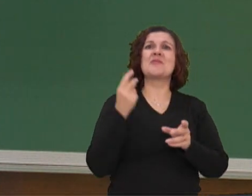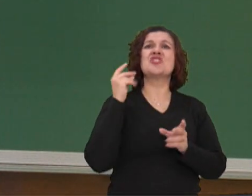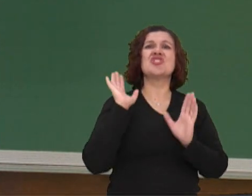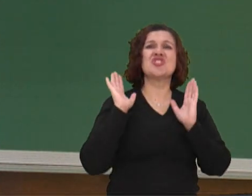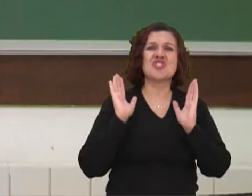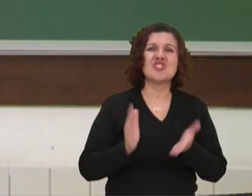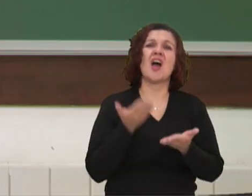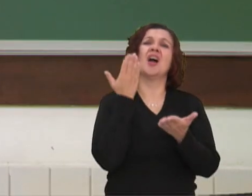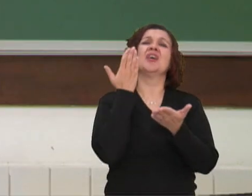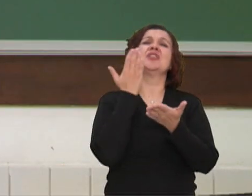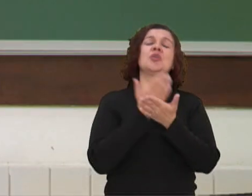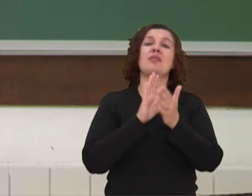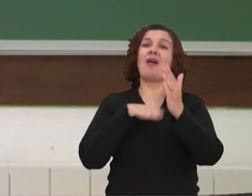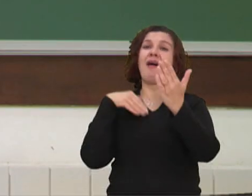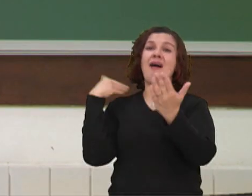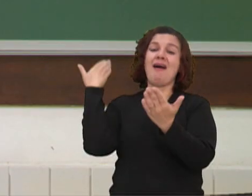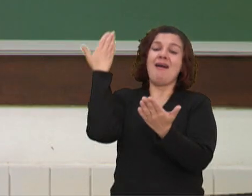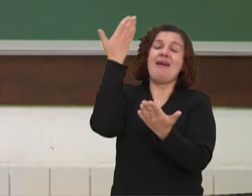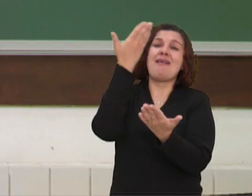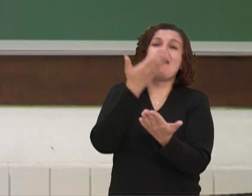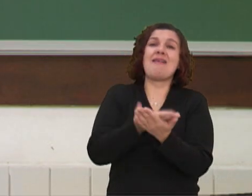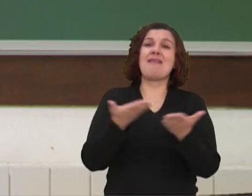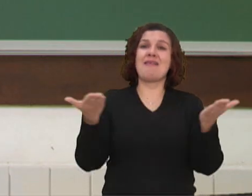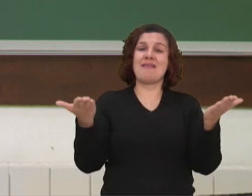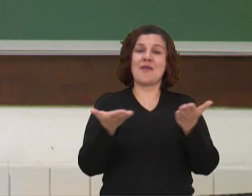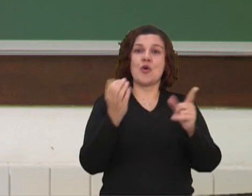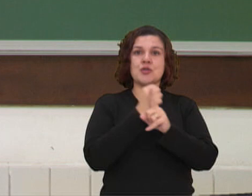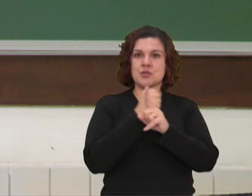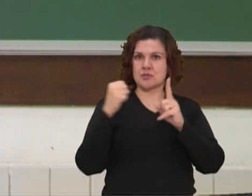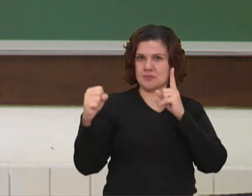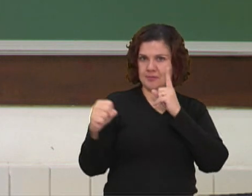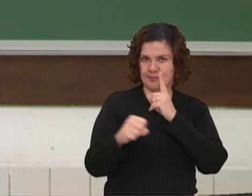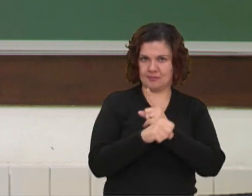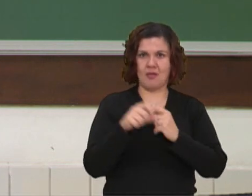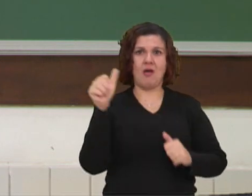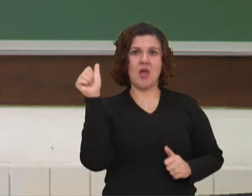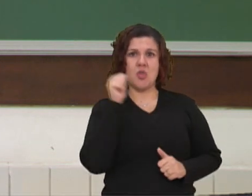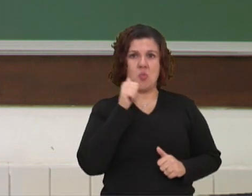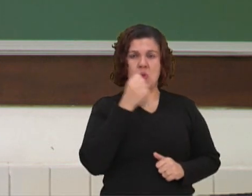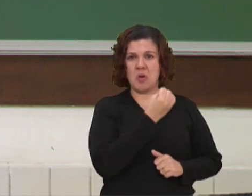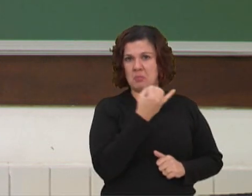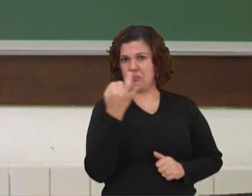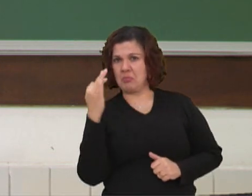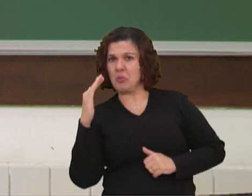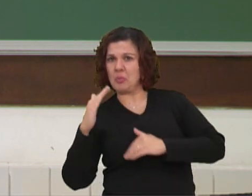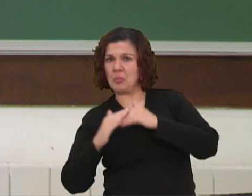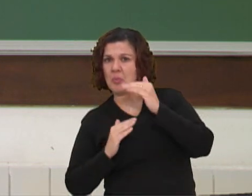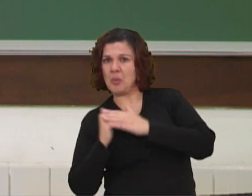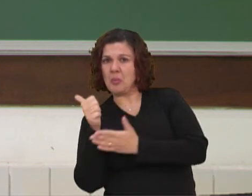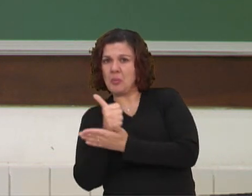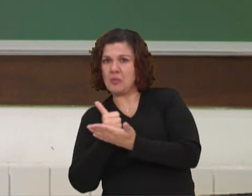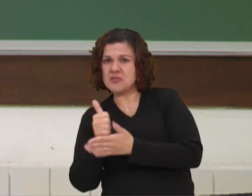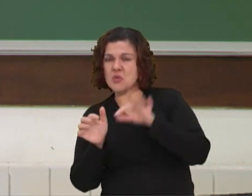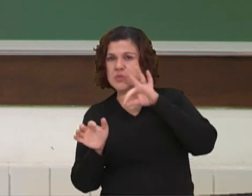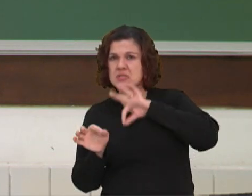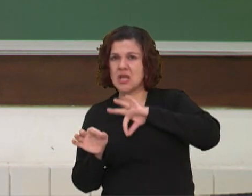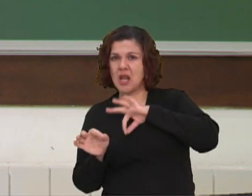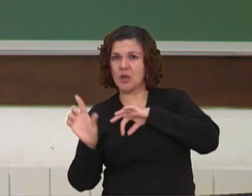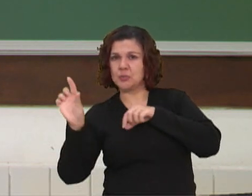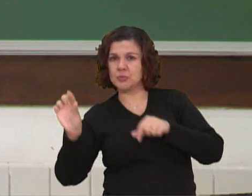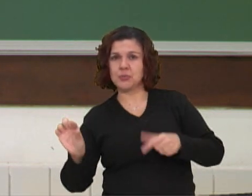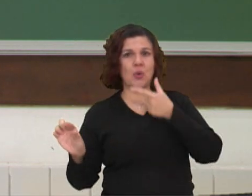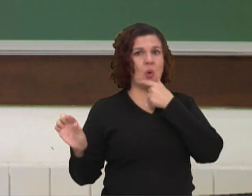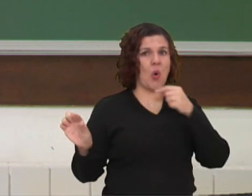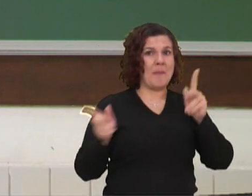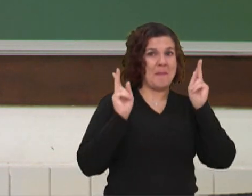sabe que, ainda hoje na nossa sociedade, as mulheres em algumas profissões, desempenhando a mesma função, recebem